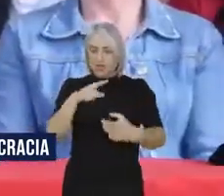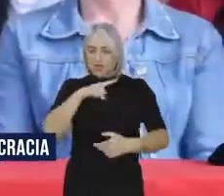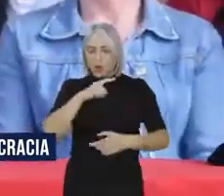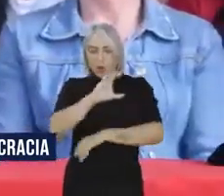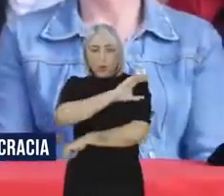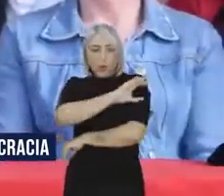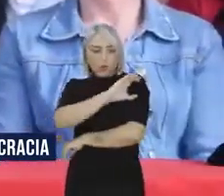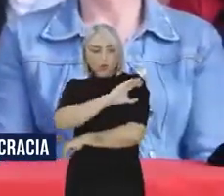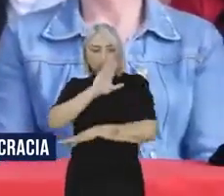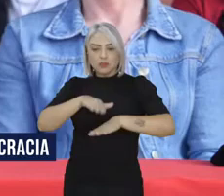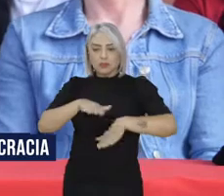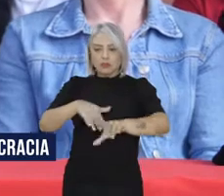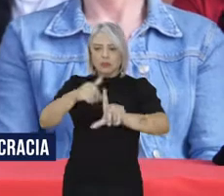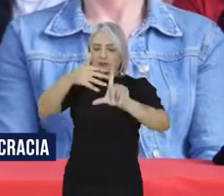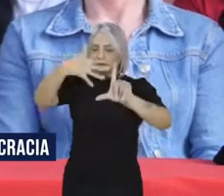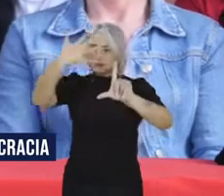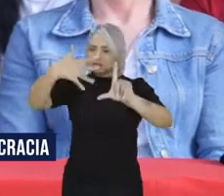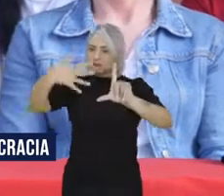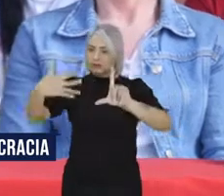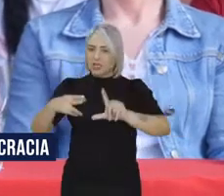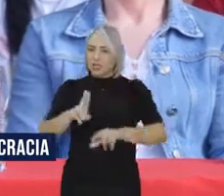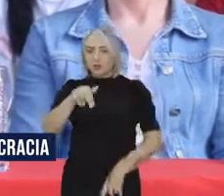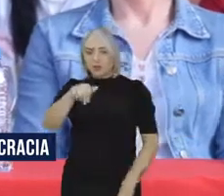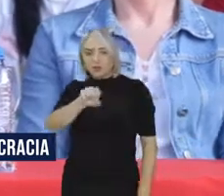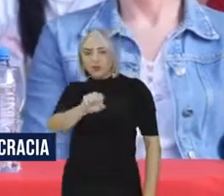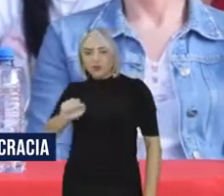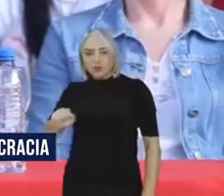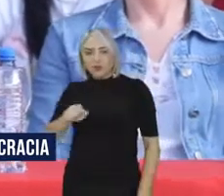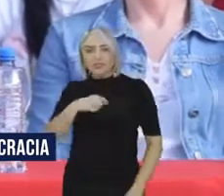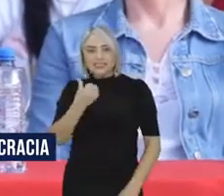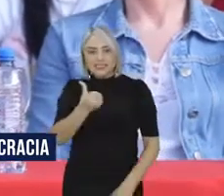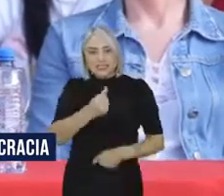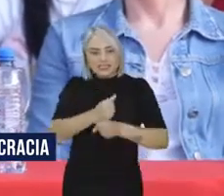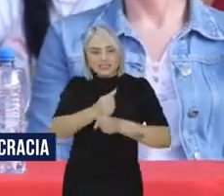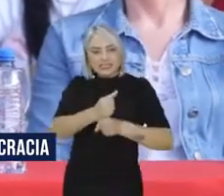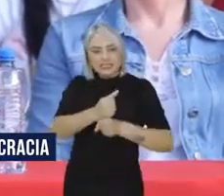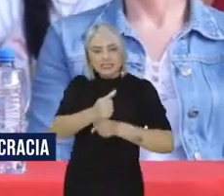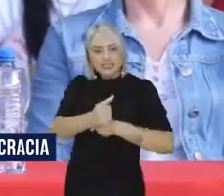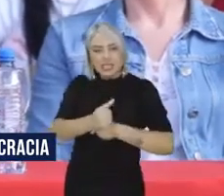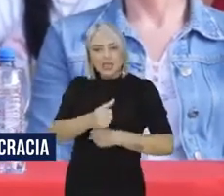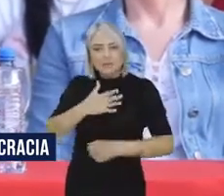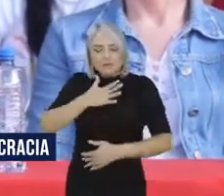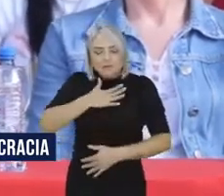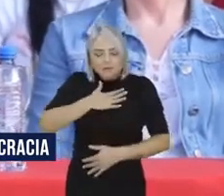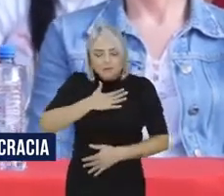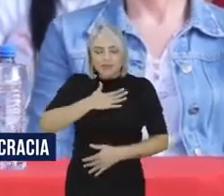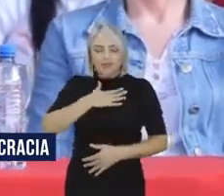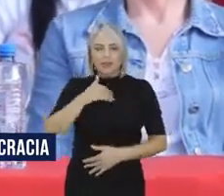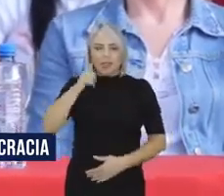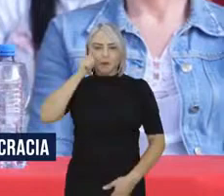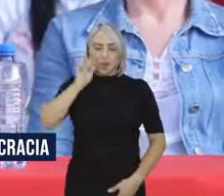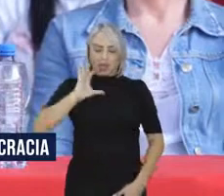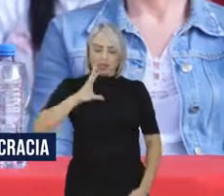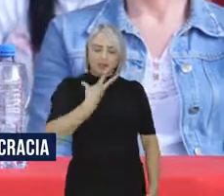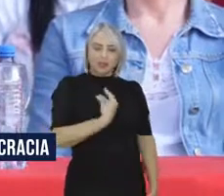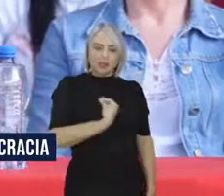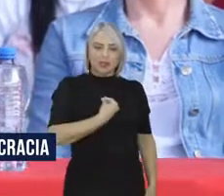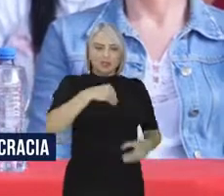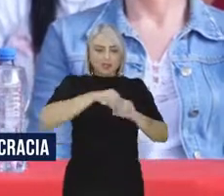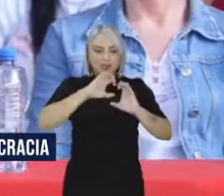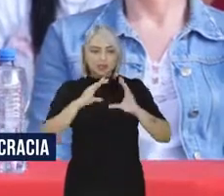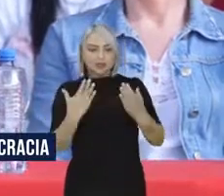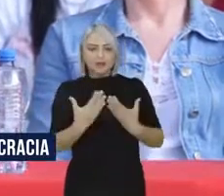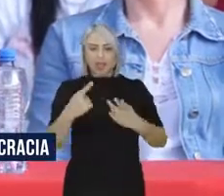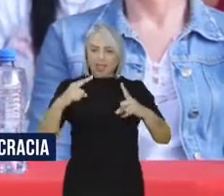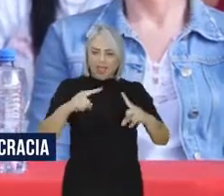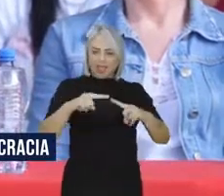movimento LGBT da UNAS há 6 anos. E para mim, enquanto mulher trans na comunidade, é um desafio